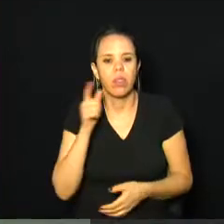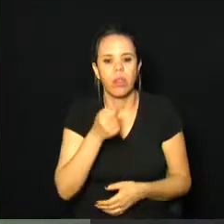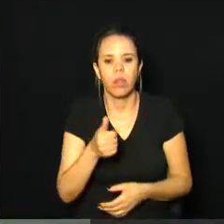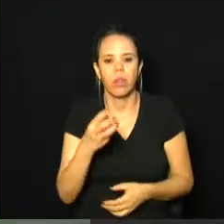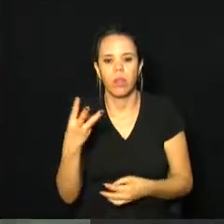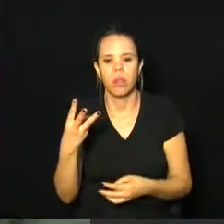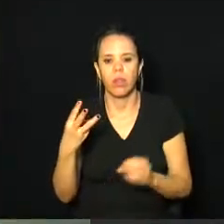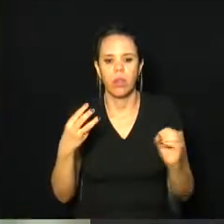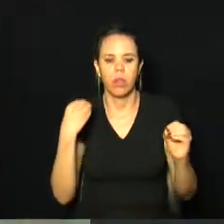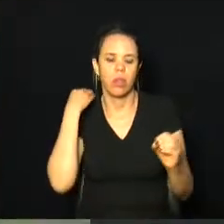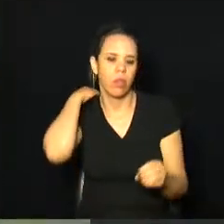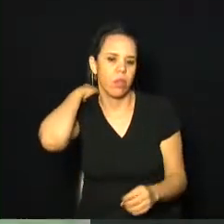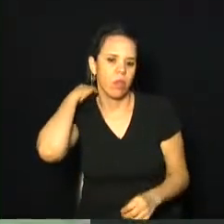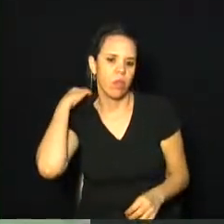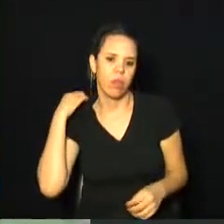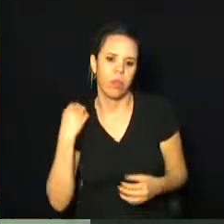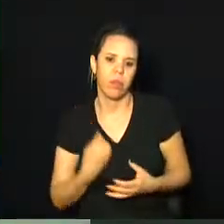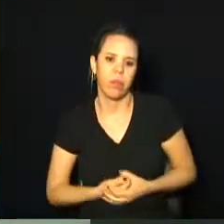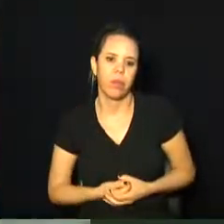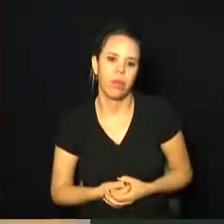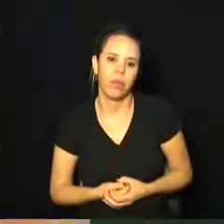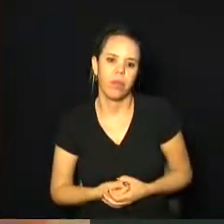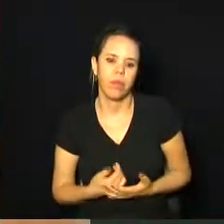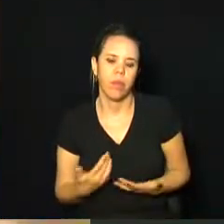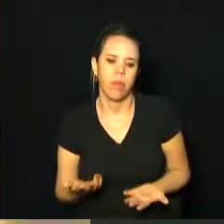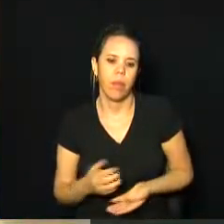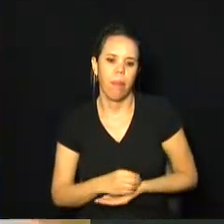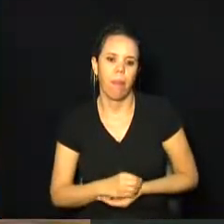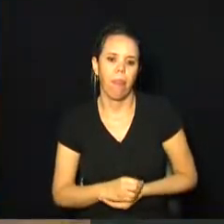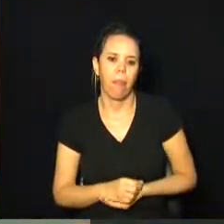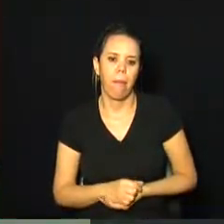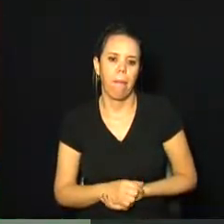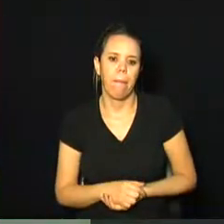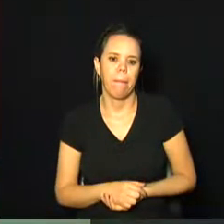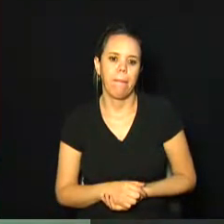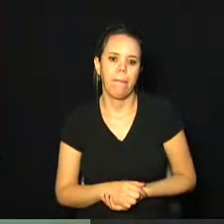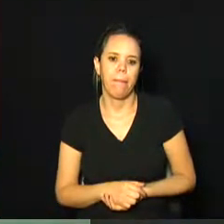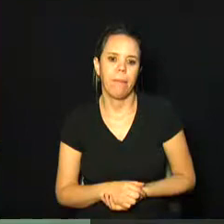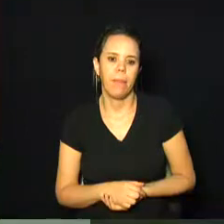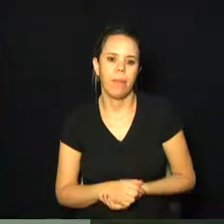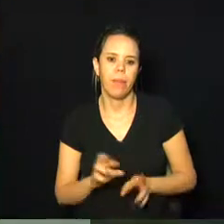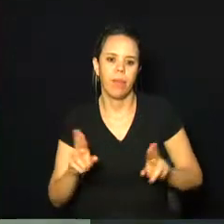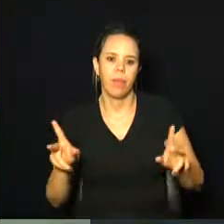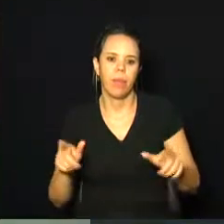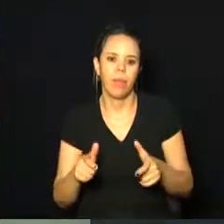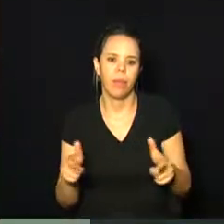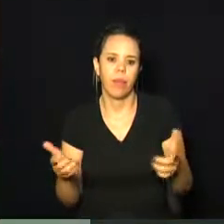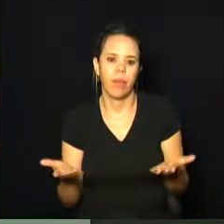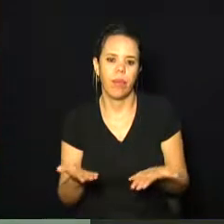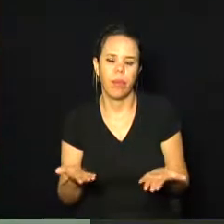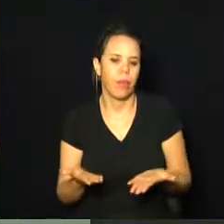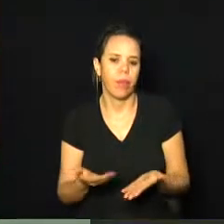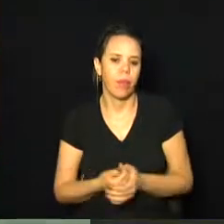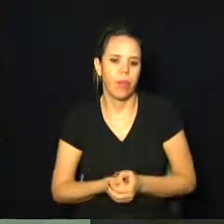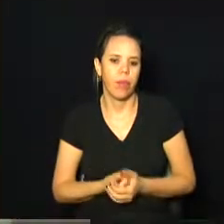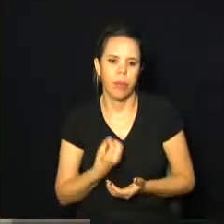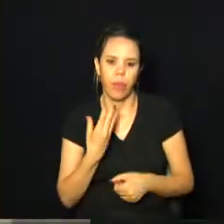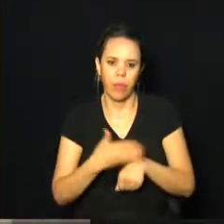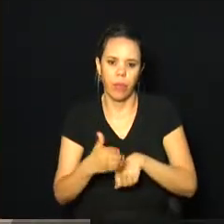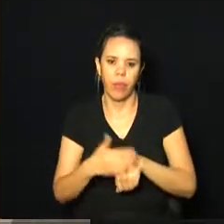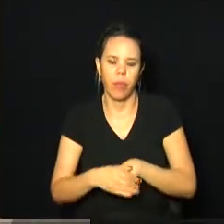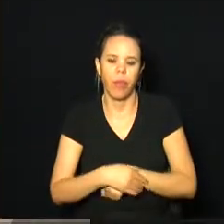3-0. A gente perdeu 3-7 só na Olimpíada. Então, assim, foi uma diferença muito grande. Agora não, agora eles estavam bem